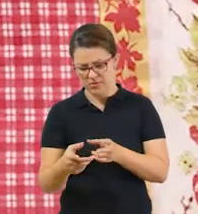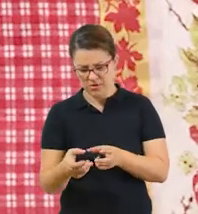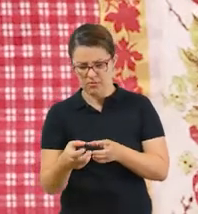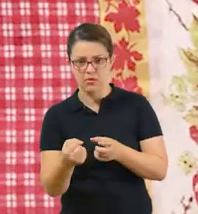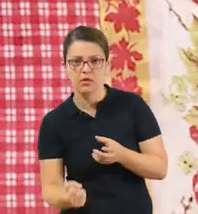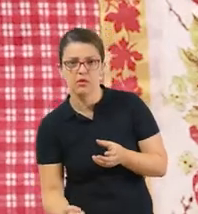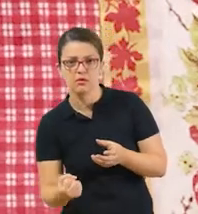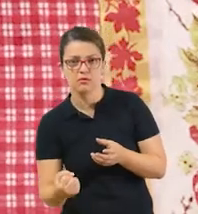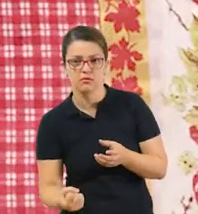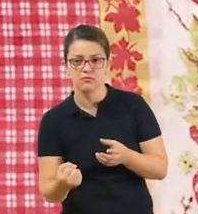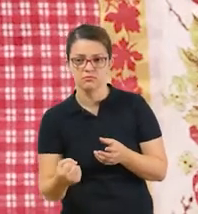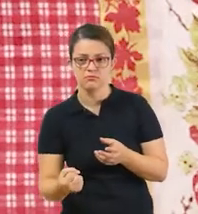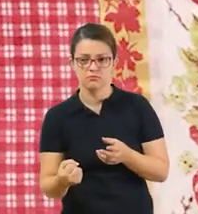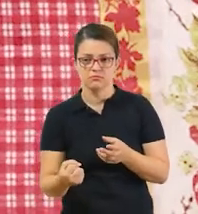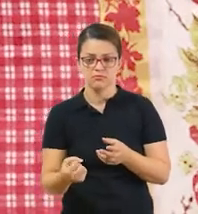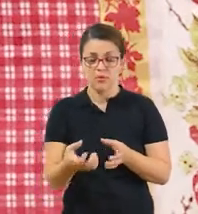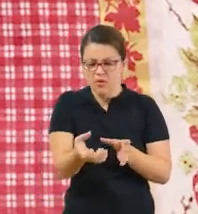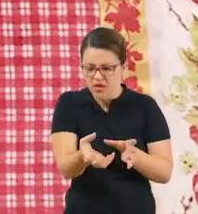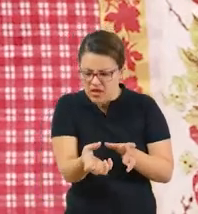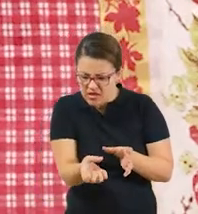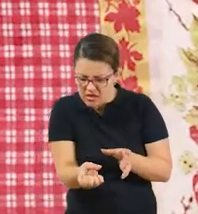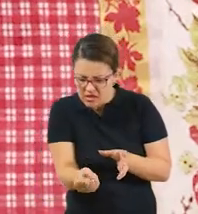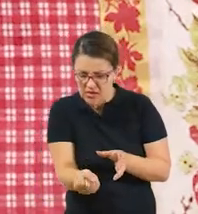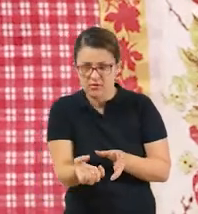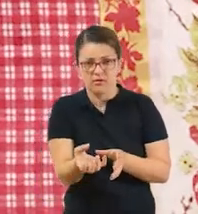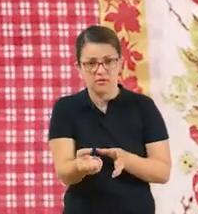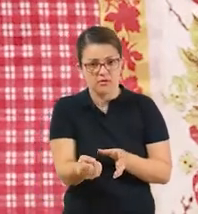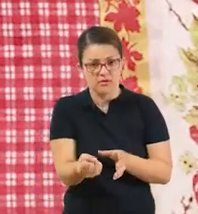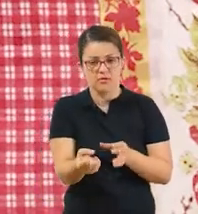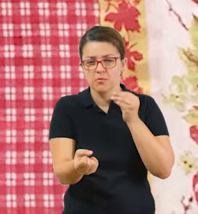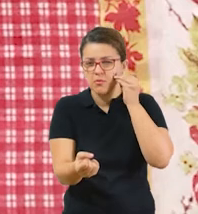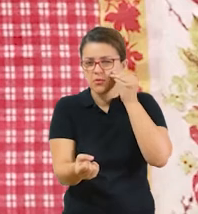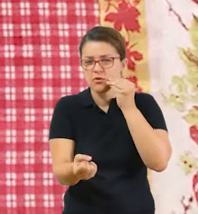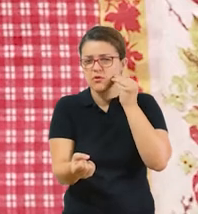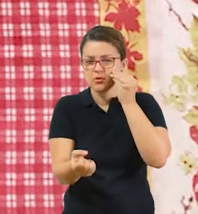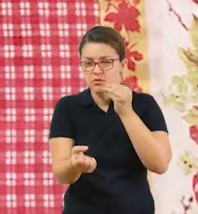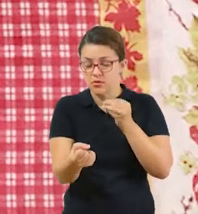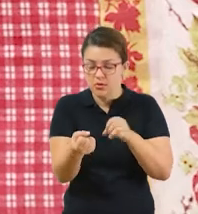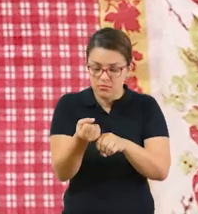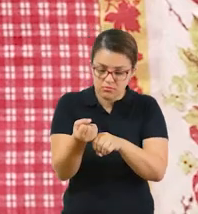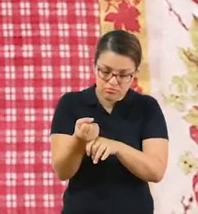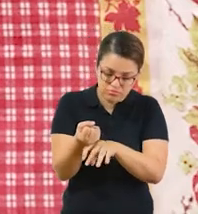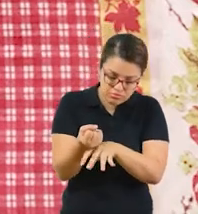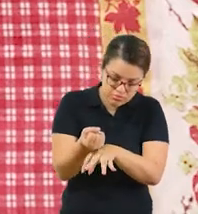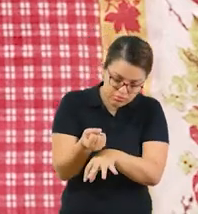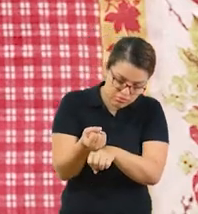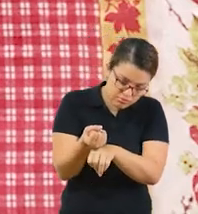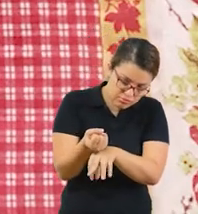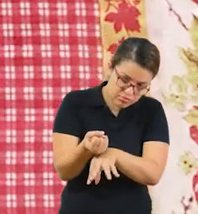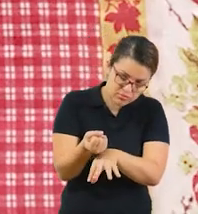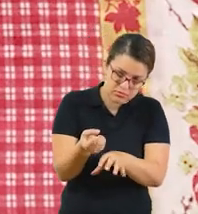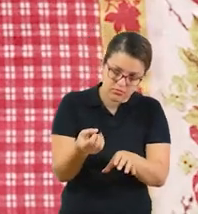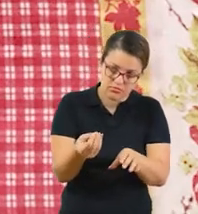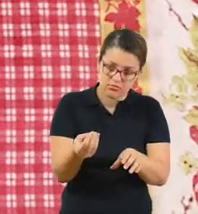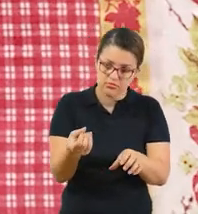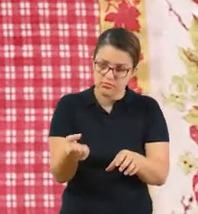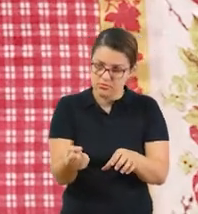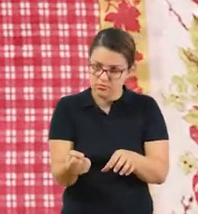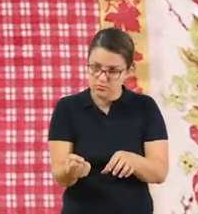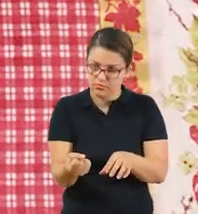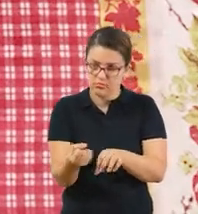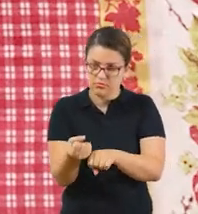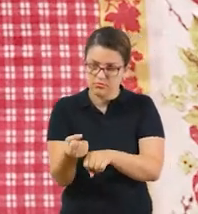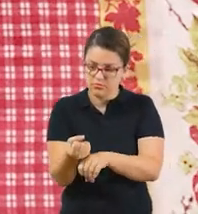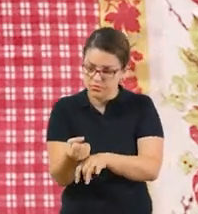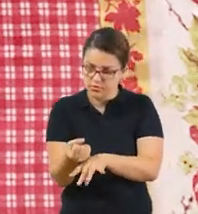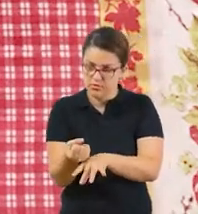a mãozinha, ela vai perceber que é mais pesadinho. E depois deixa ela mesmo torcer, apertar, perceber a água saindo do